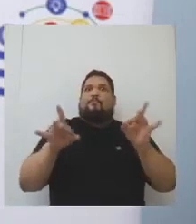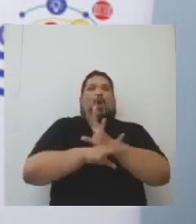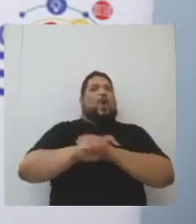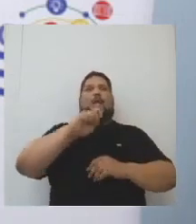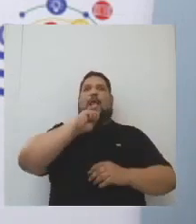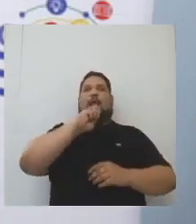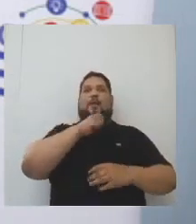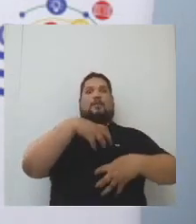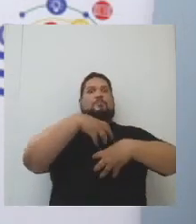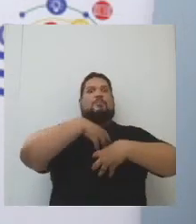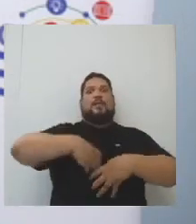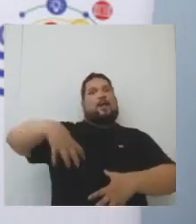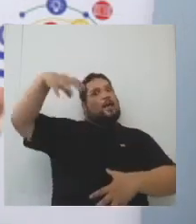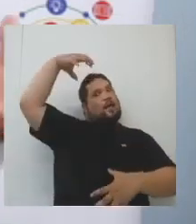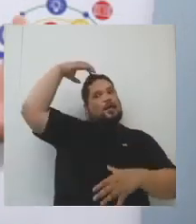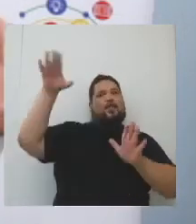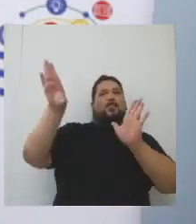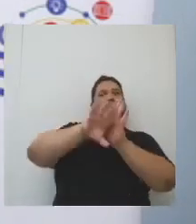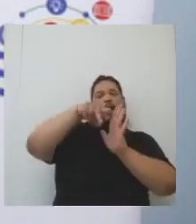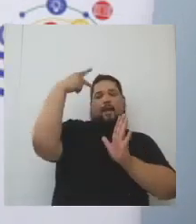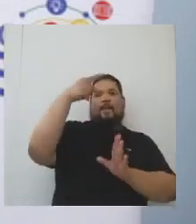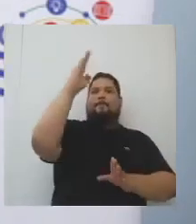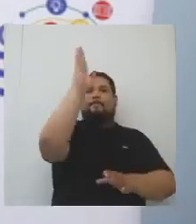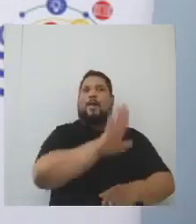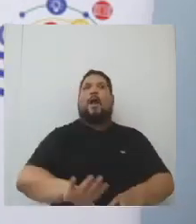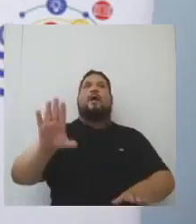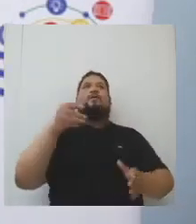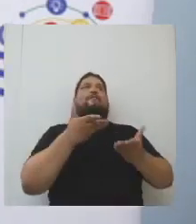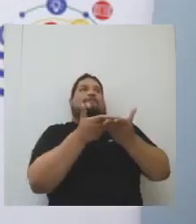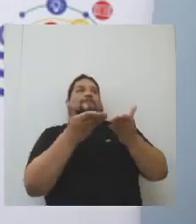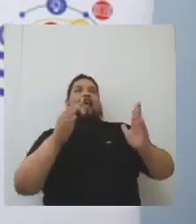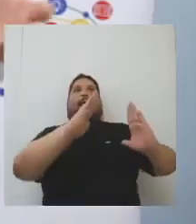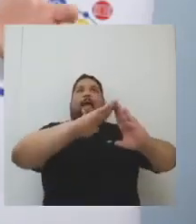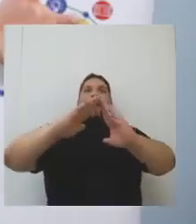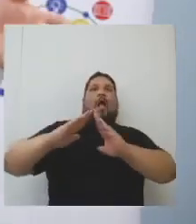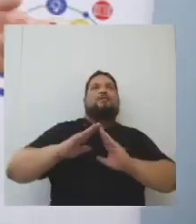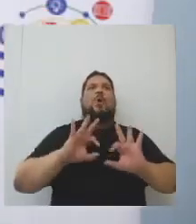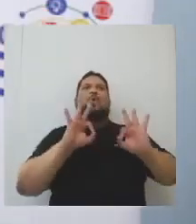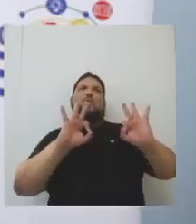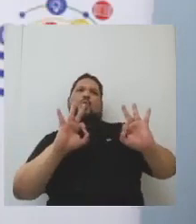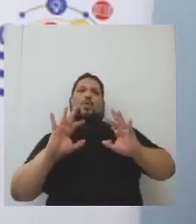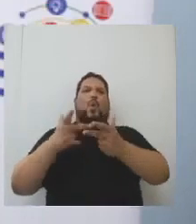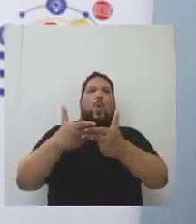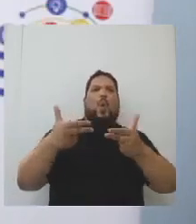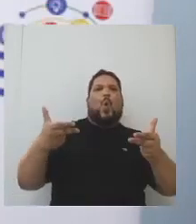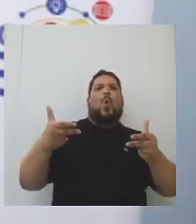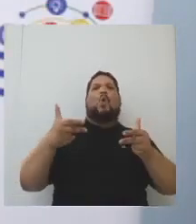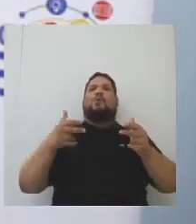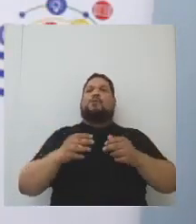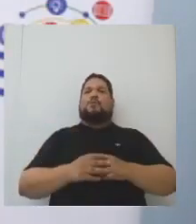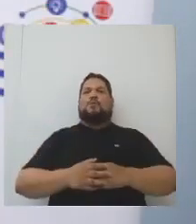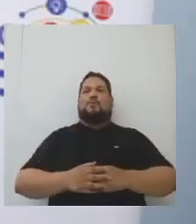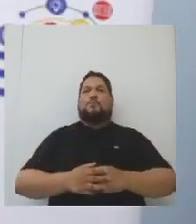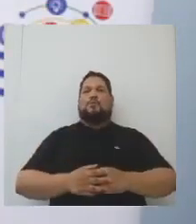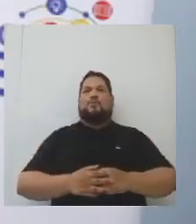uma nobreza ao chegar e um dia se deparar, né, com casas até nesse momento muito, como é que se